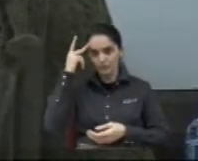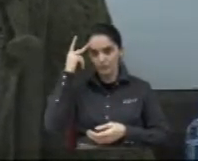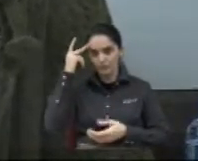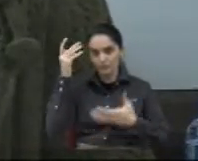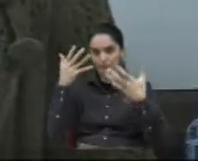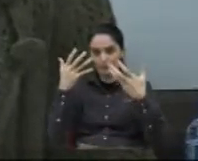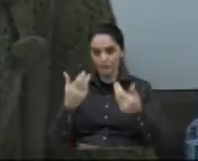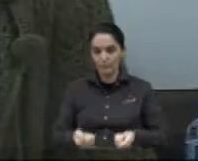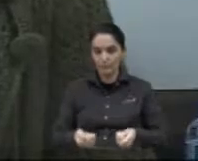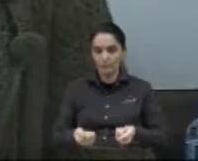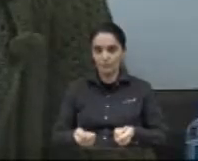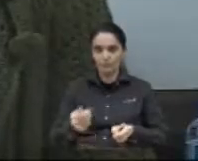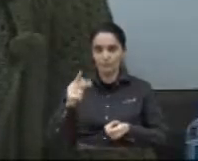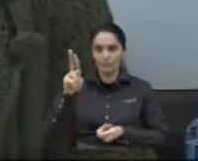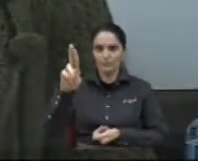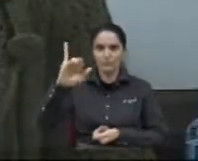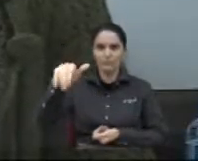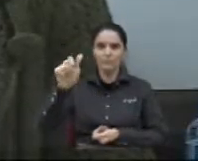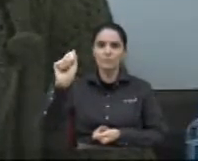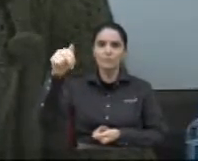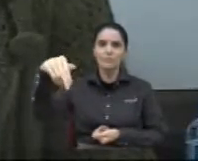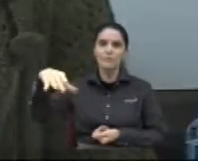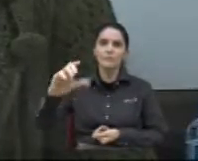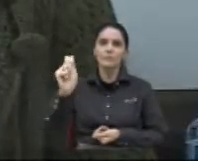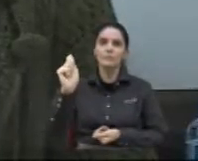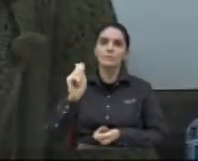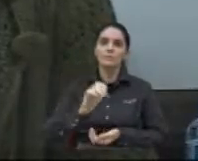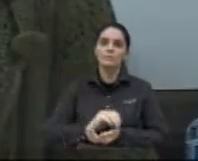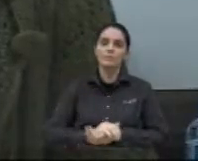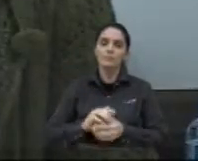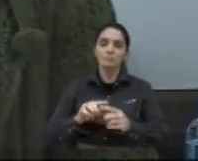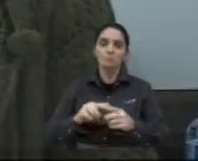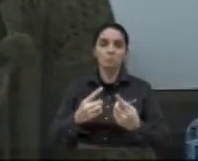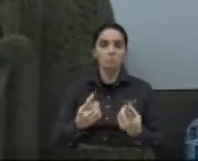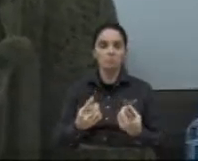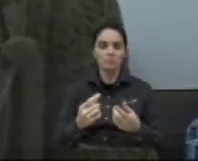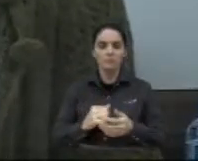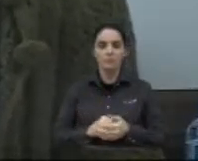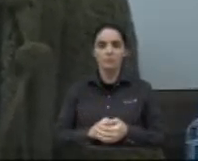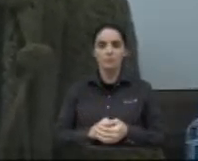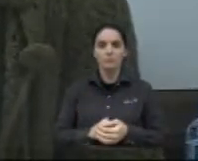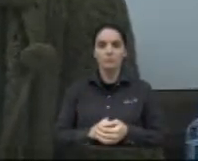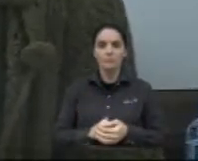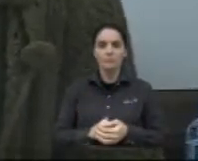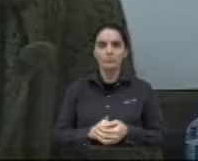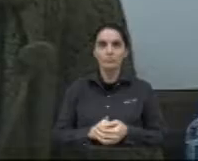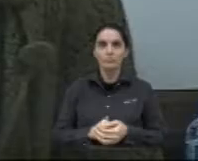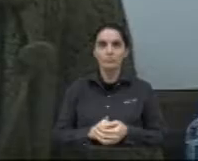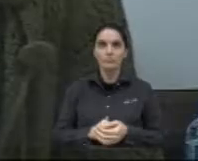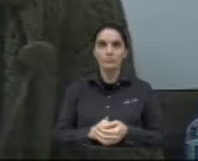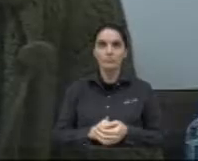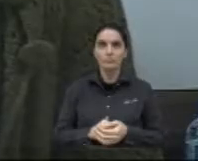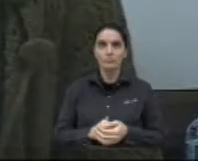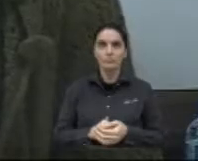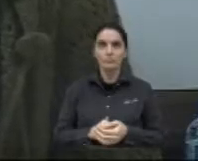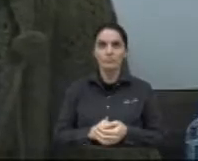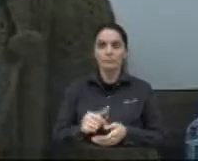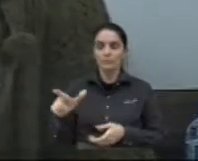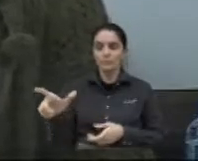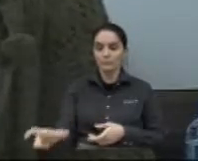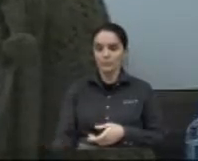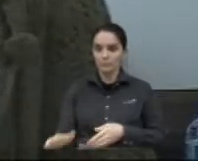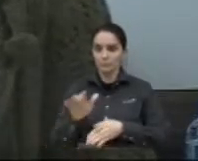pujança junto ao povo de Limeira, mas a colocação de se prestar a ajudar